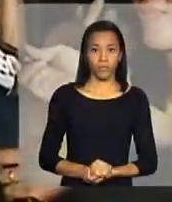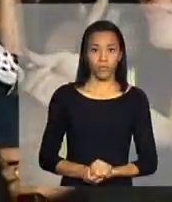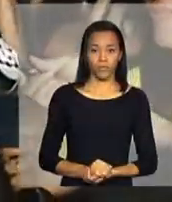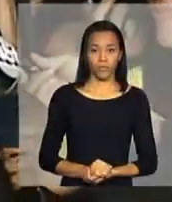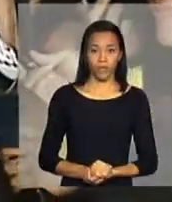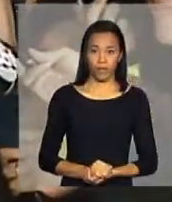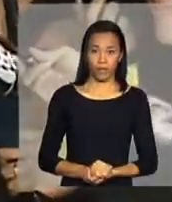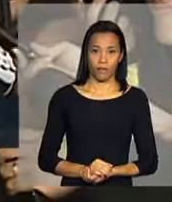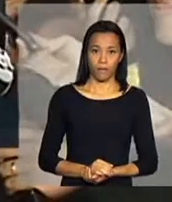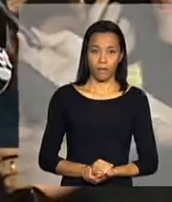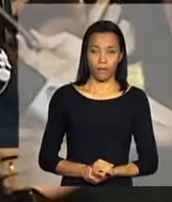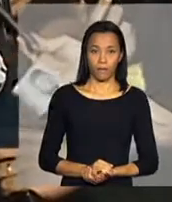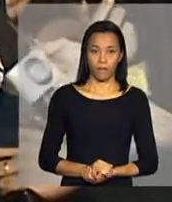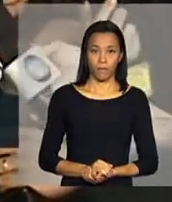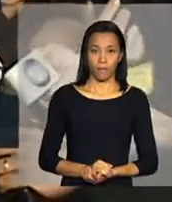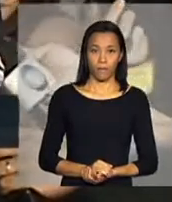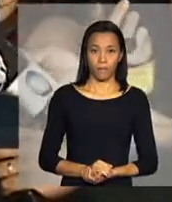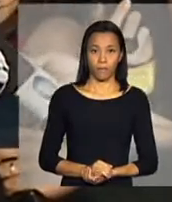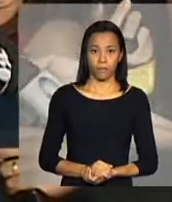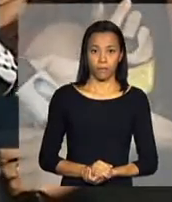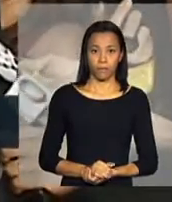Corintianos na Bolívia. Corintianos. Assim,